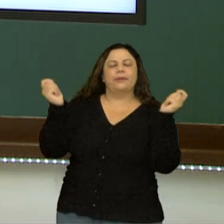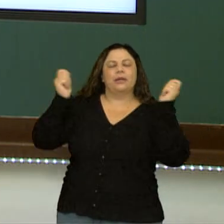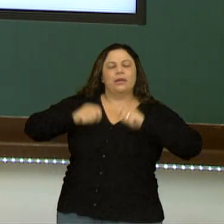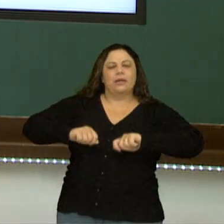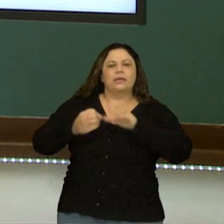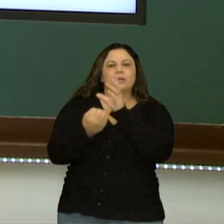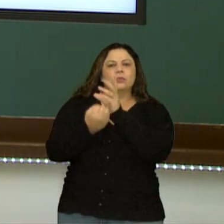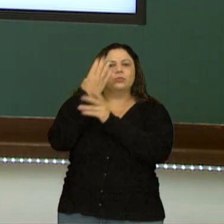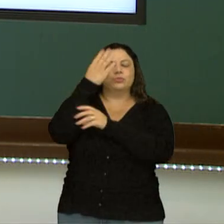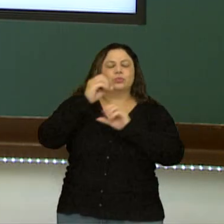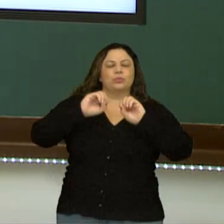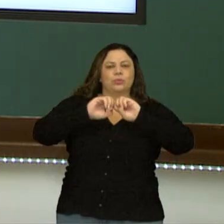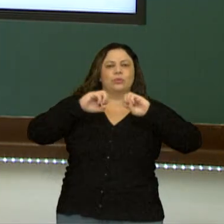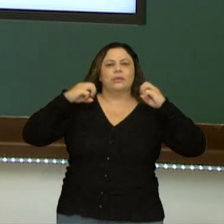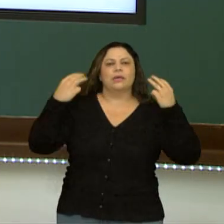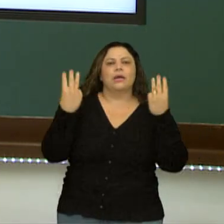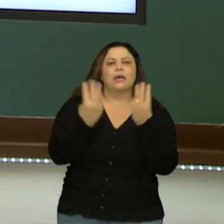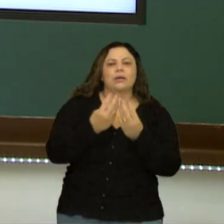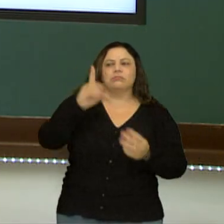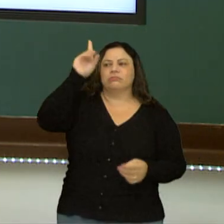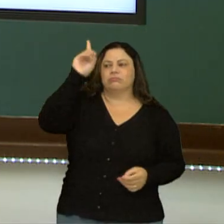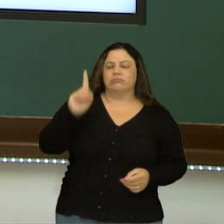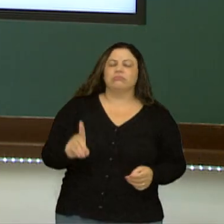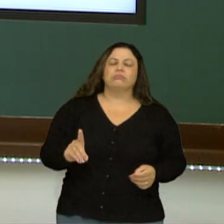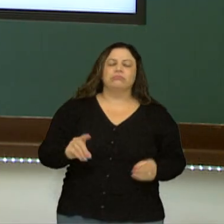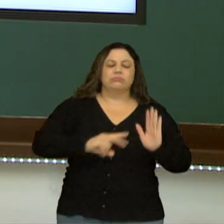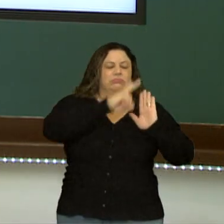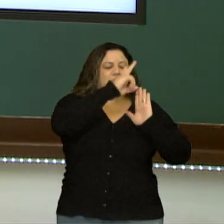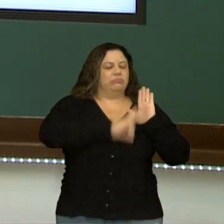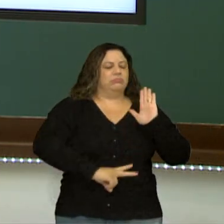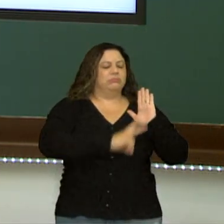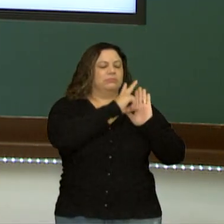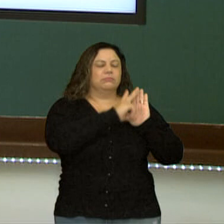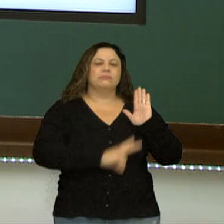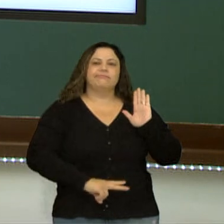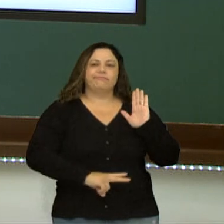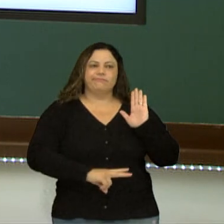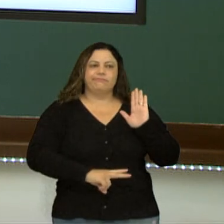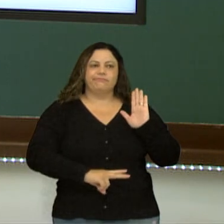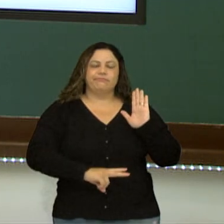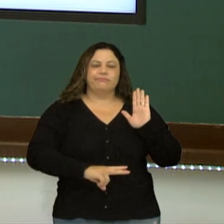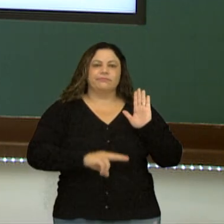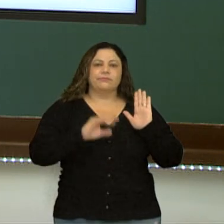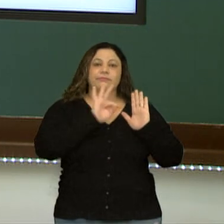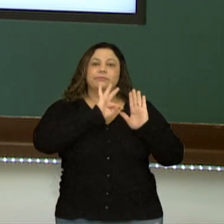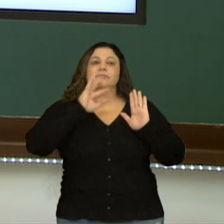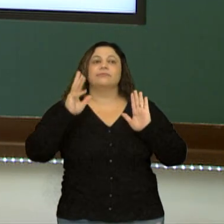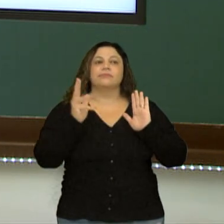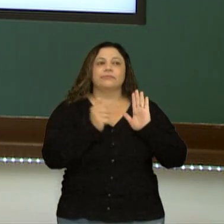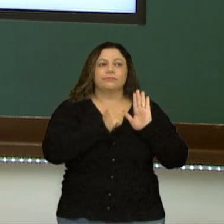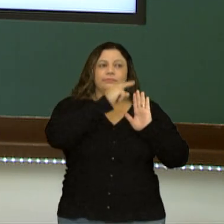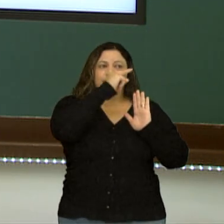né? Que foi lida a declaração lá dentro de toda